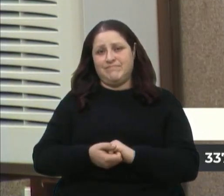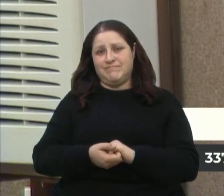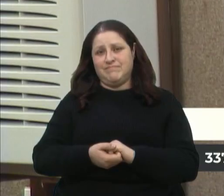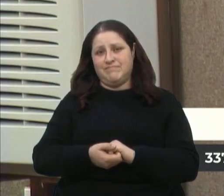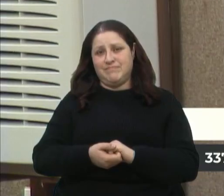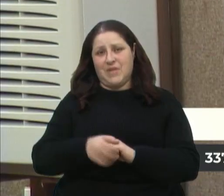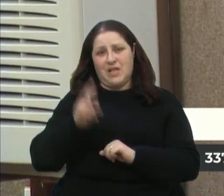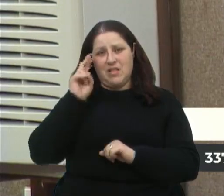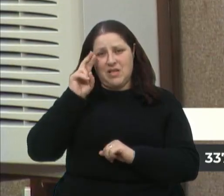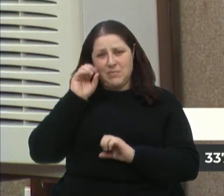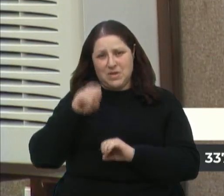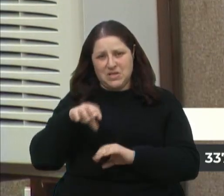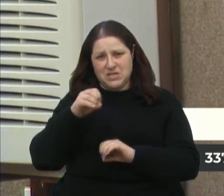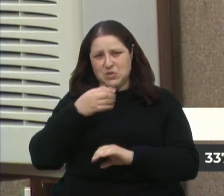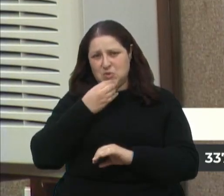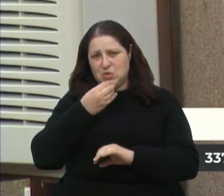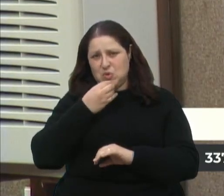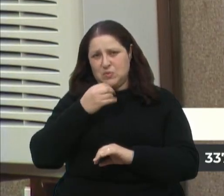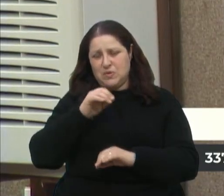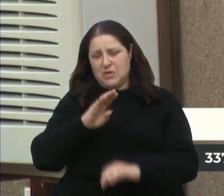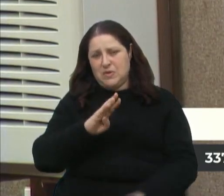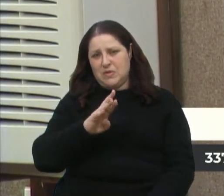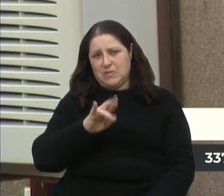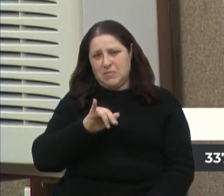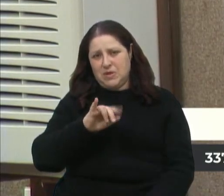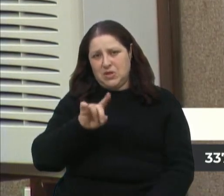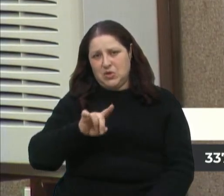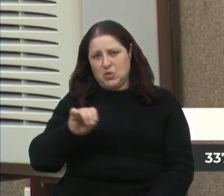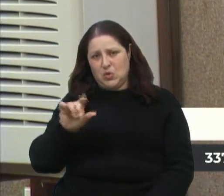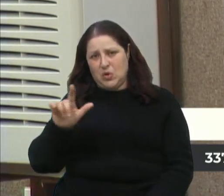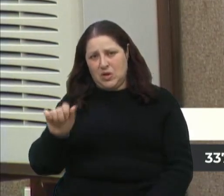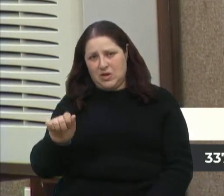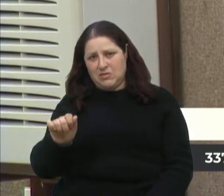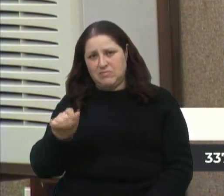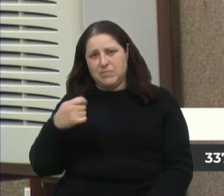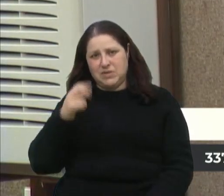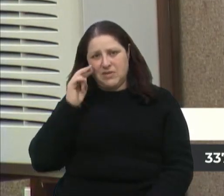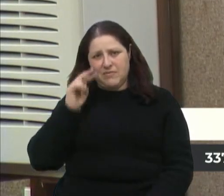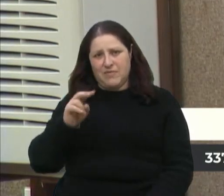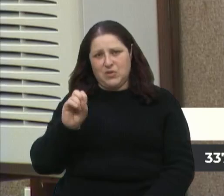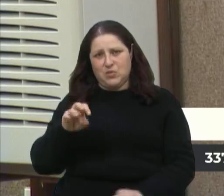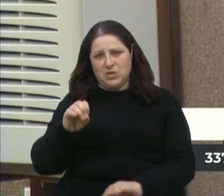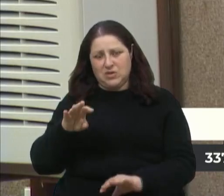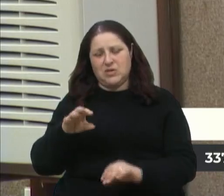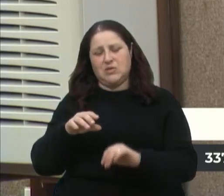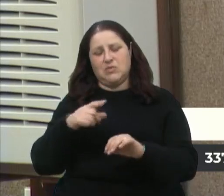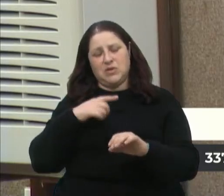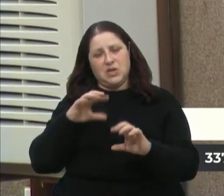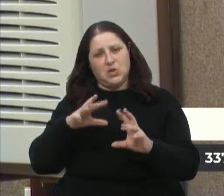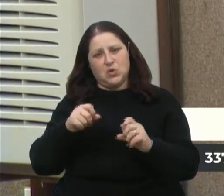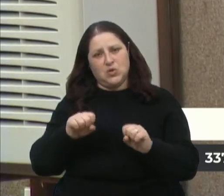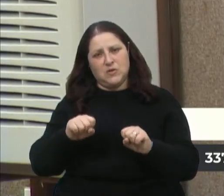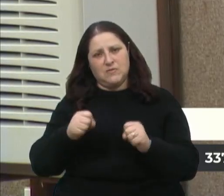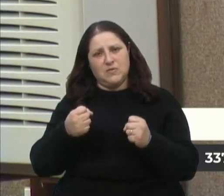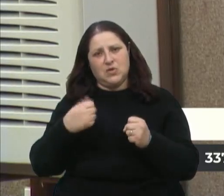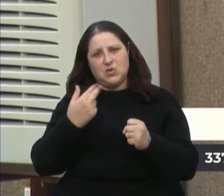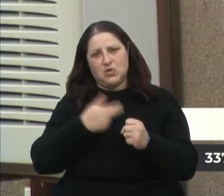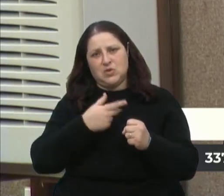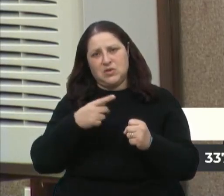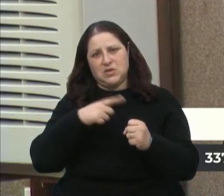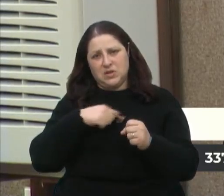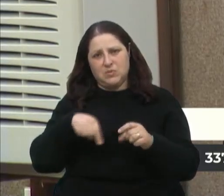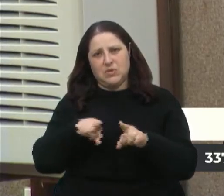Leonel Brizola, que a gente sempre tem que ter o olhar para a educação e envidar todos os esforços para que nós tenhamos